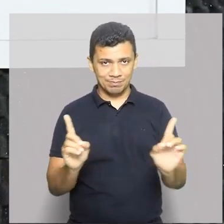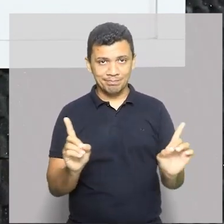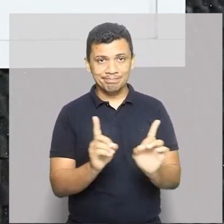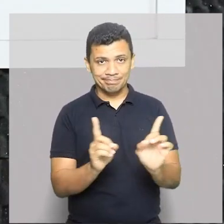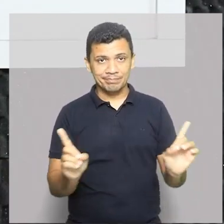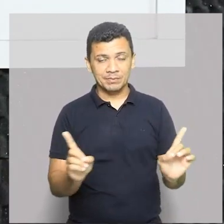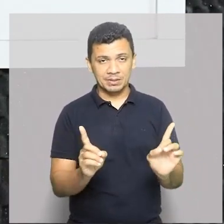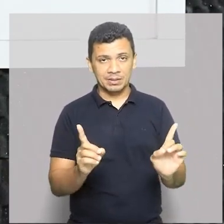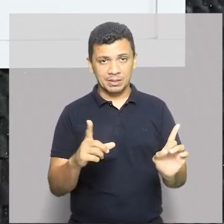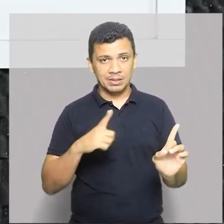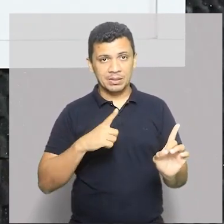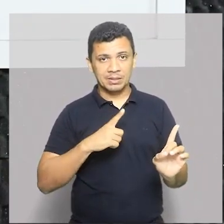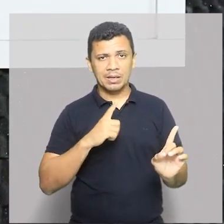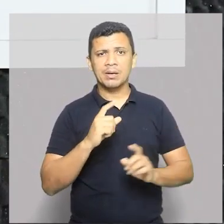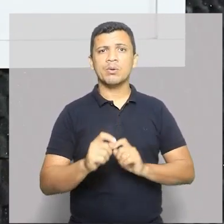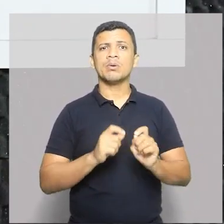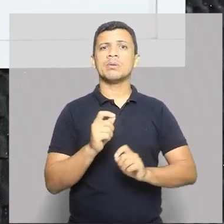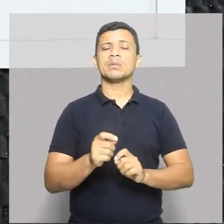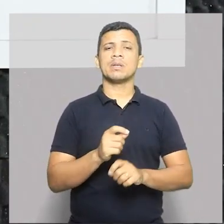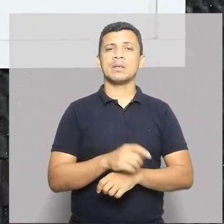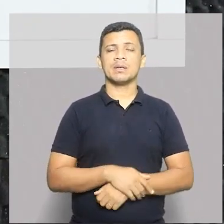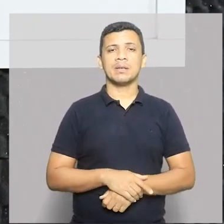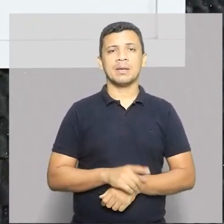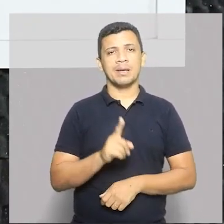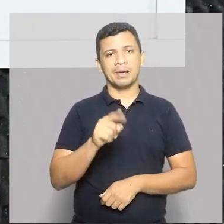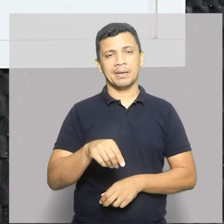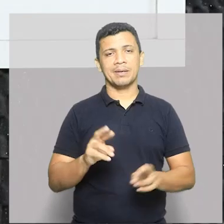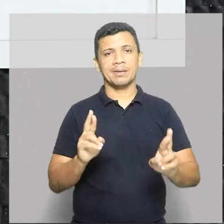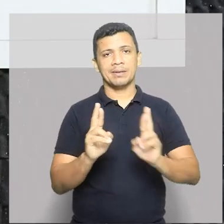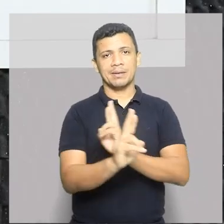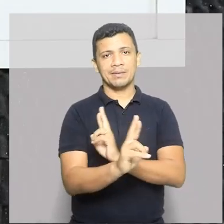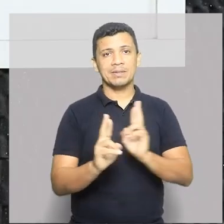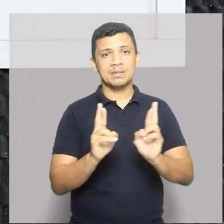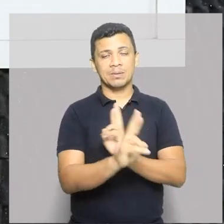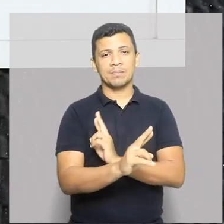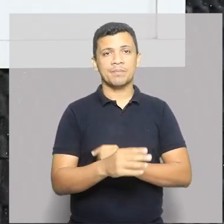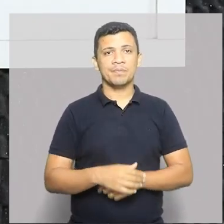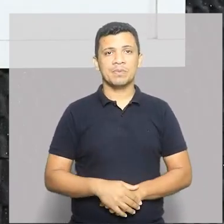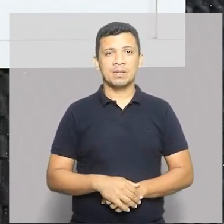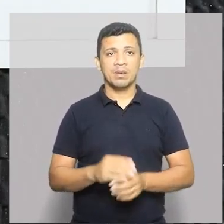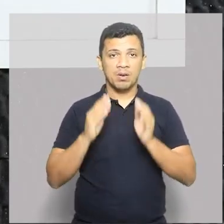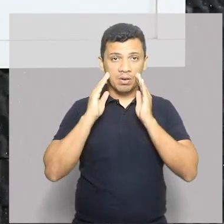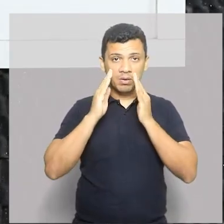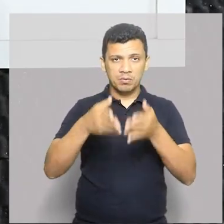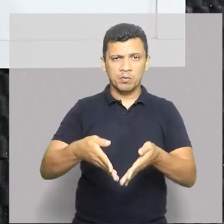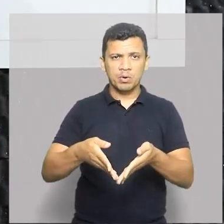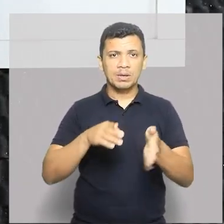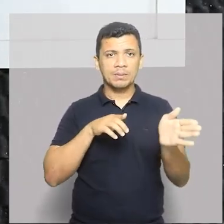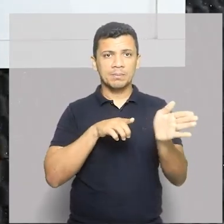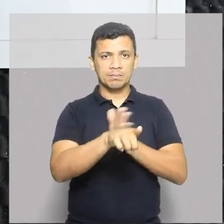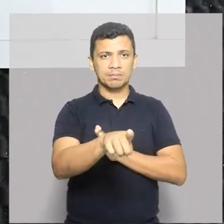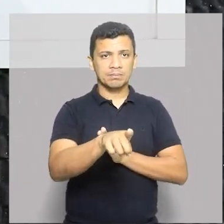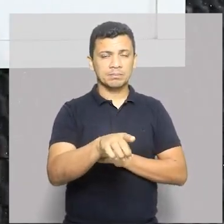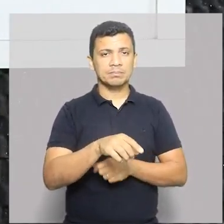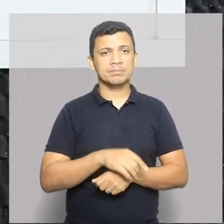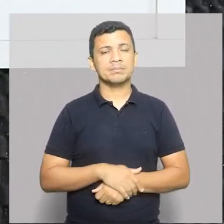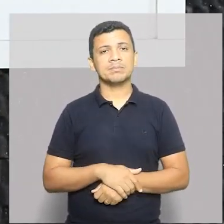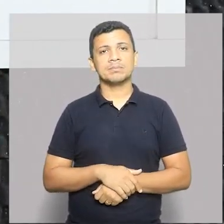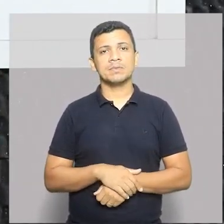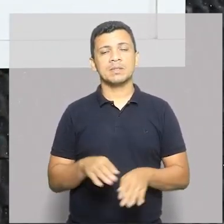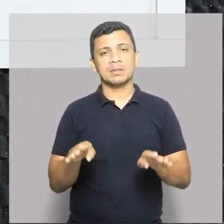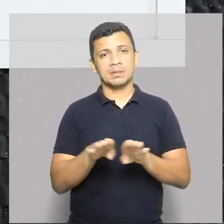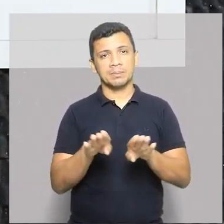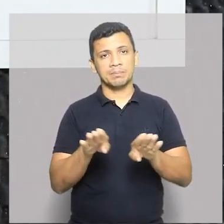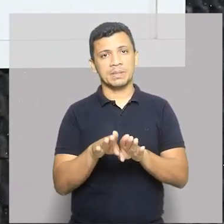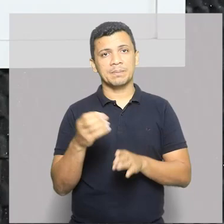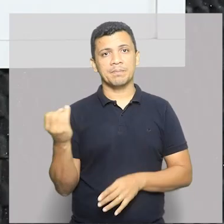tá trabalhando exatamente com a relação. Vamos só focar aqui na nossa pergunta. Gente, ó, só uma coisa importante,